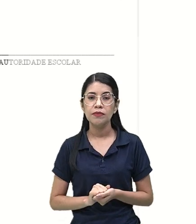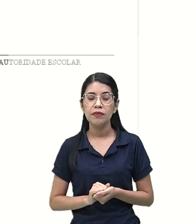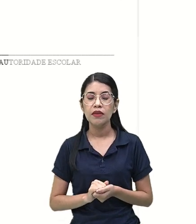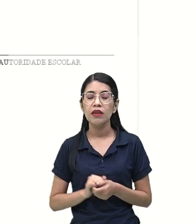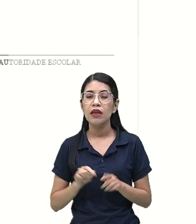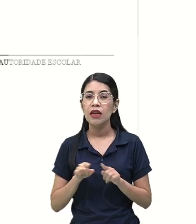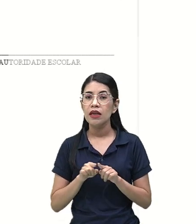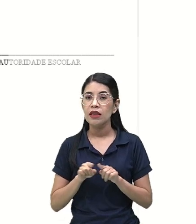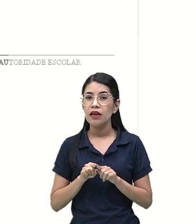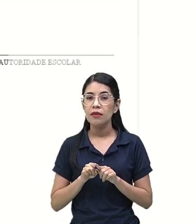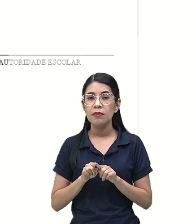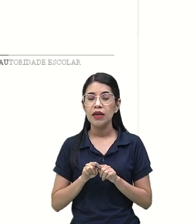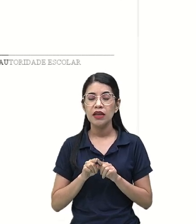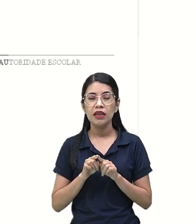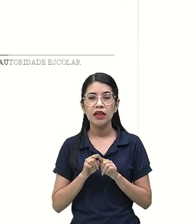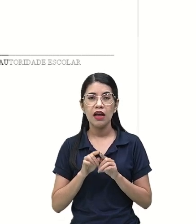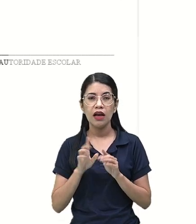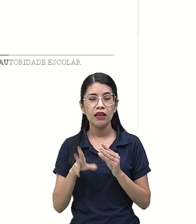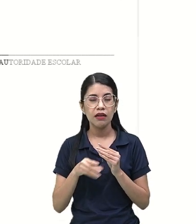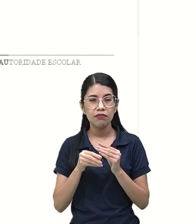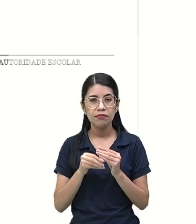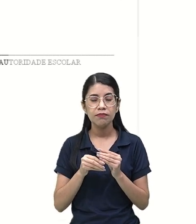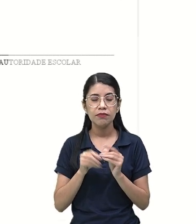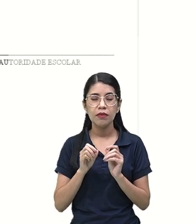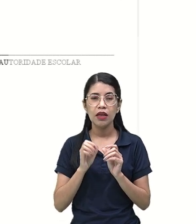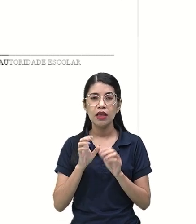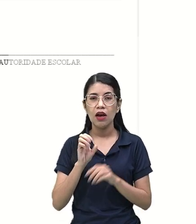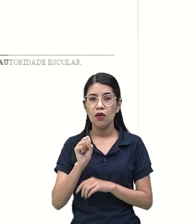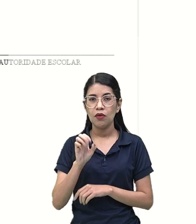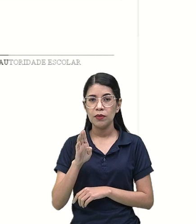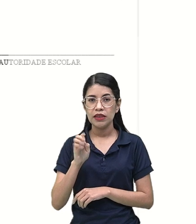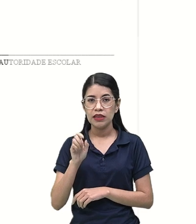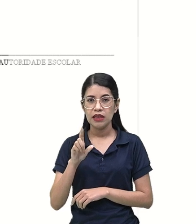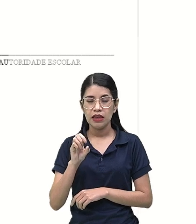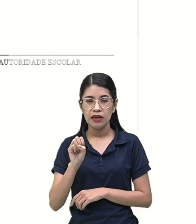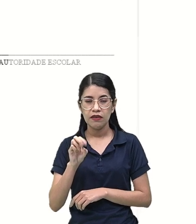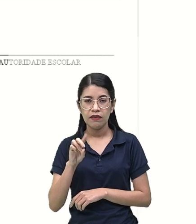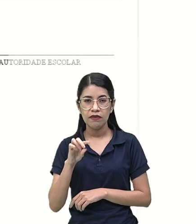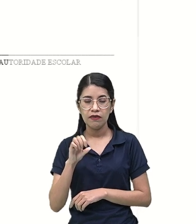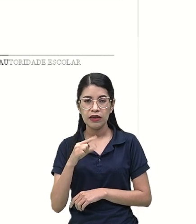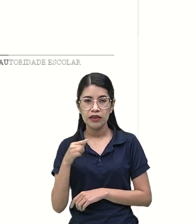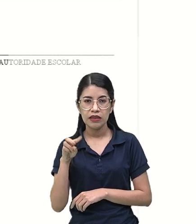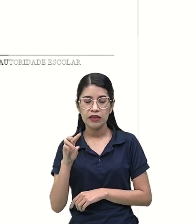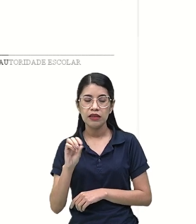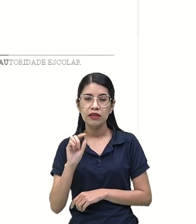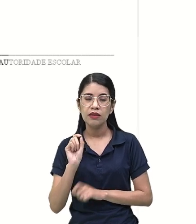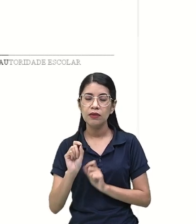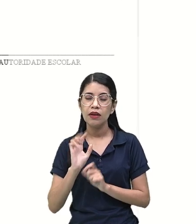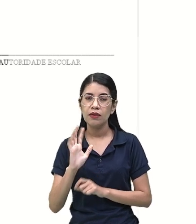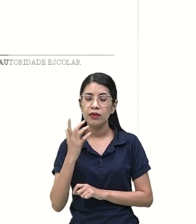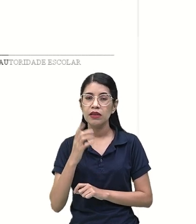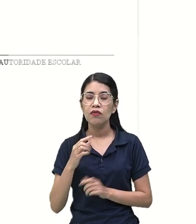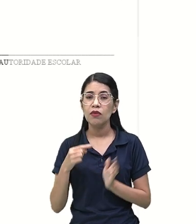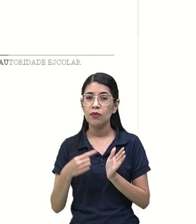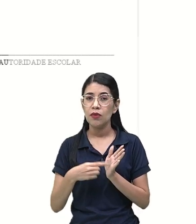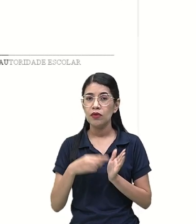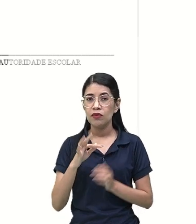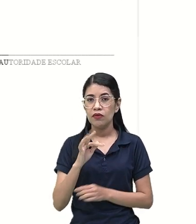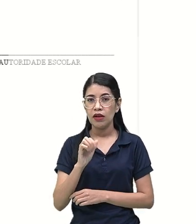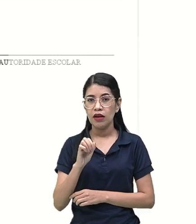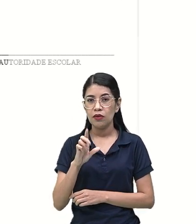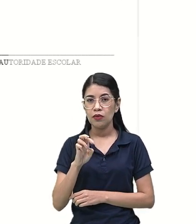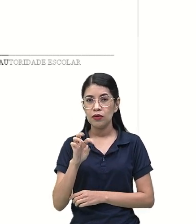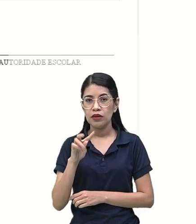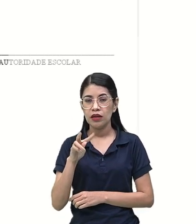E em observações, você vai colocar que esse dia foi ponto facultativo, mas que essa aula foi dada